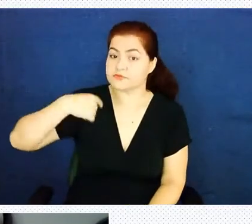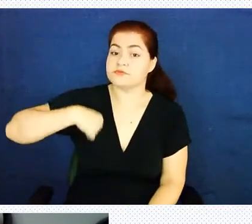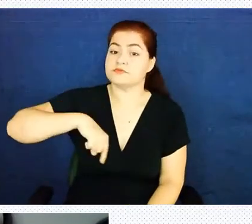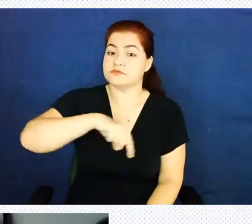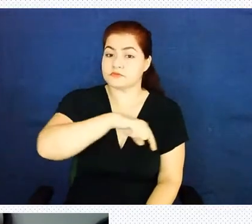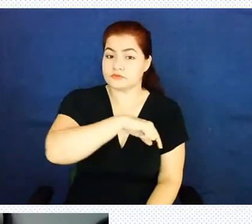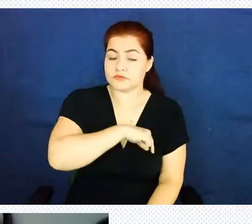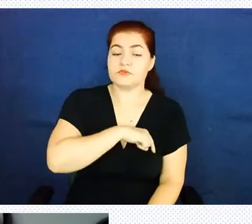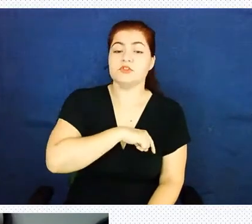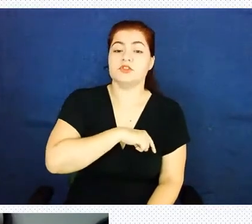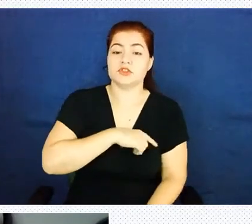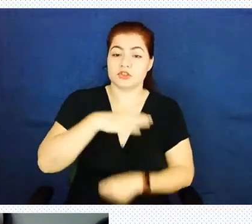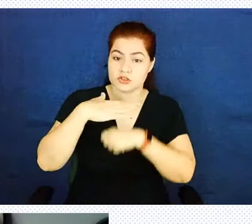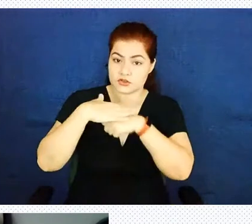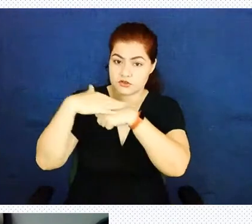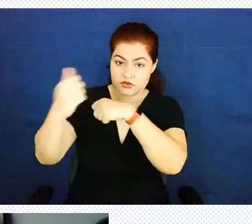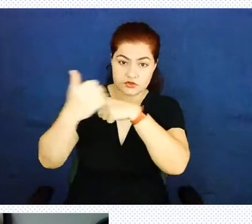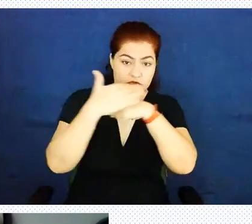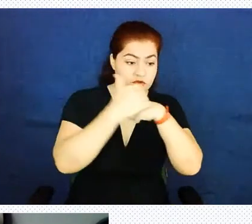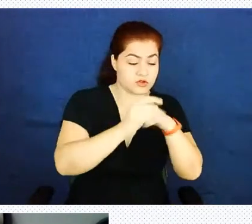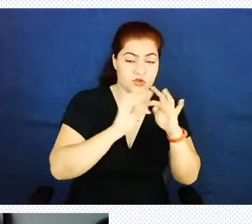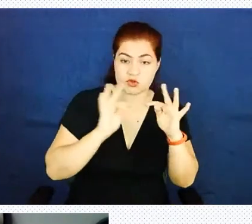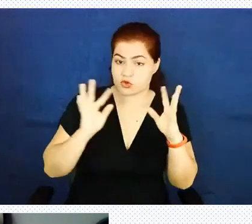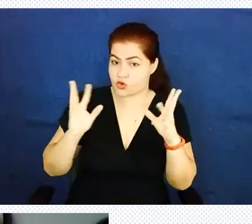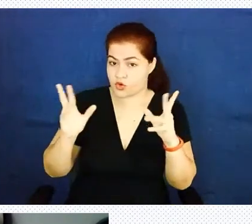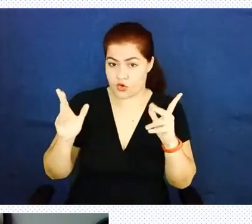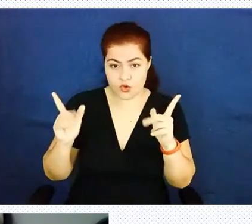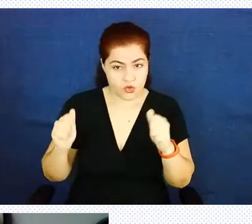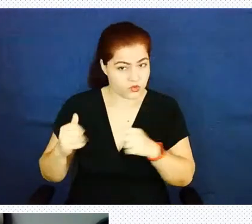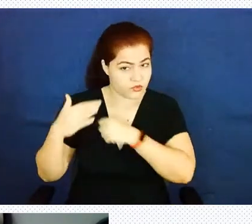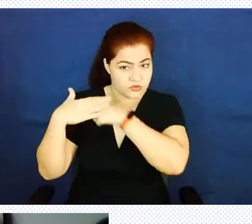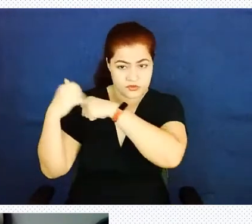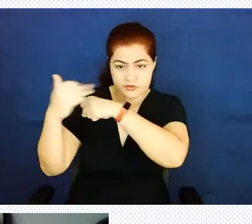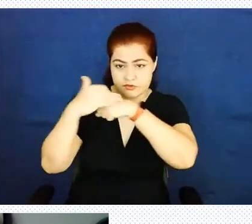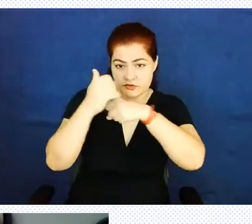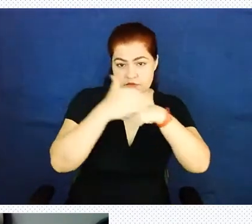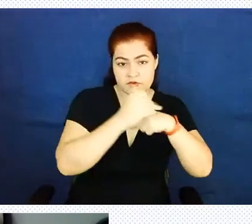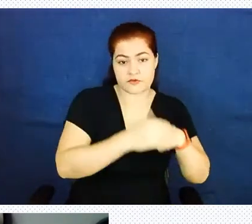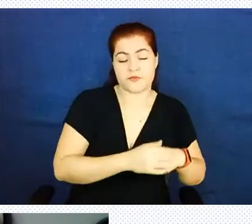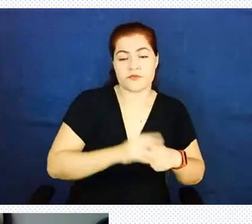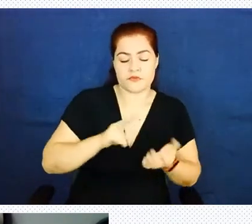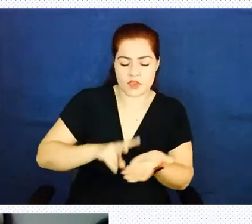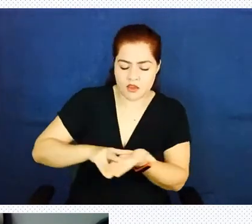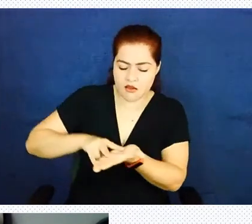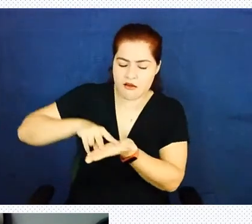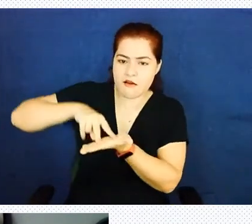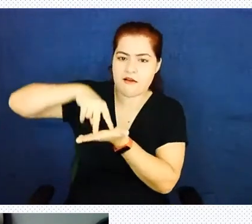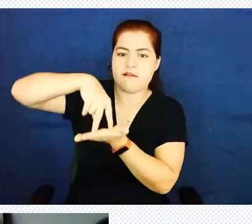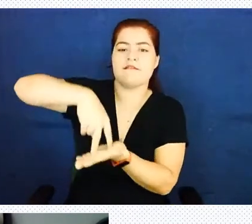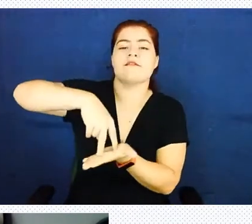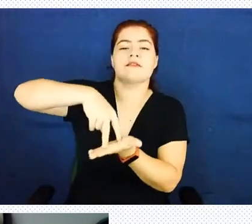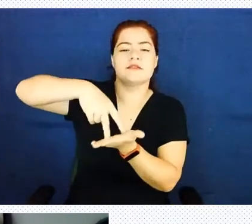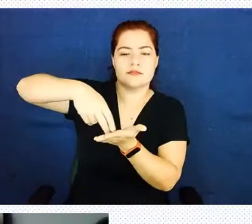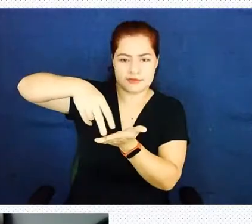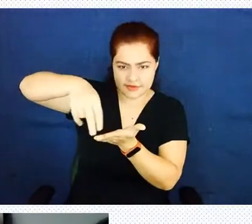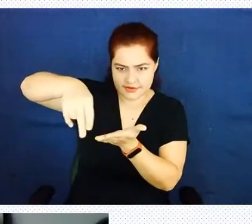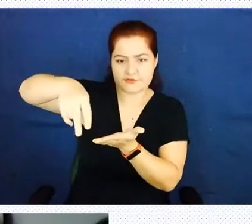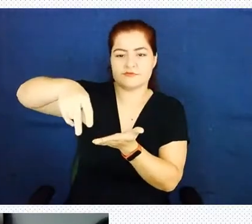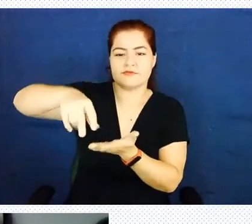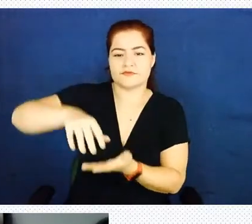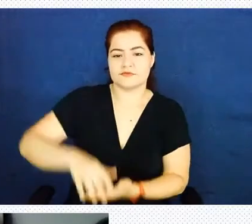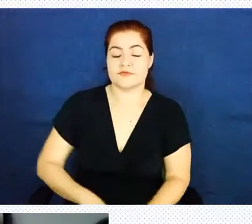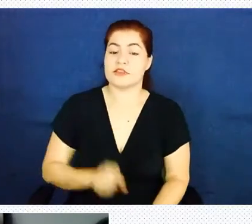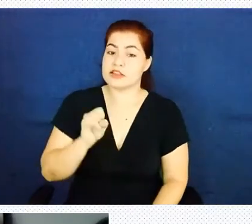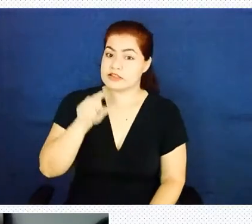estamos chamados todos, somos chamados todos a levantar e a andar. E